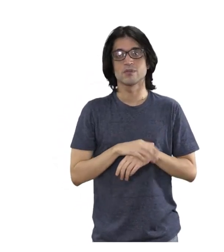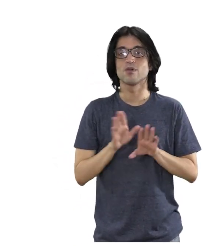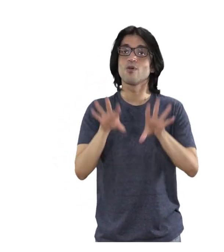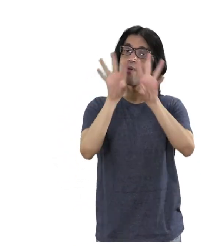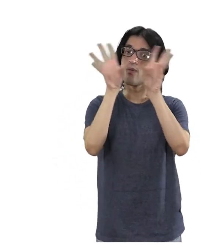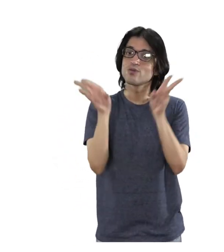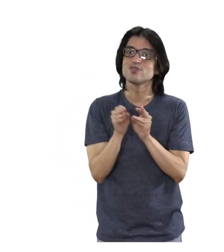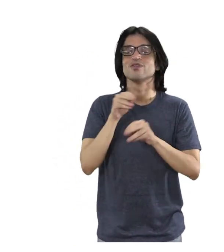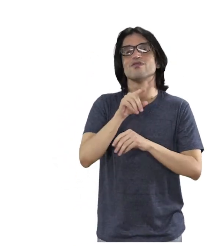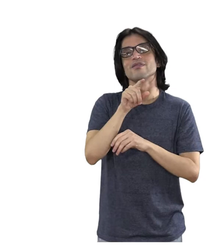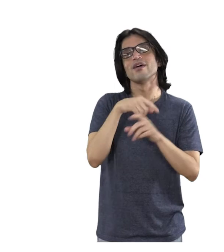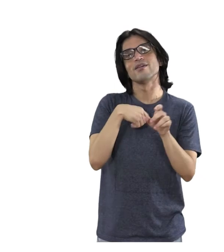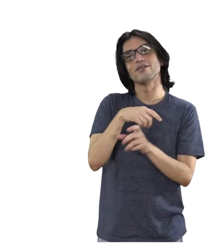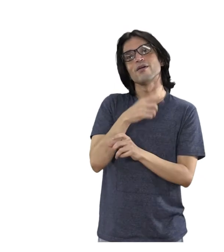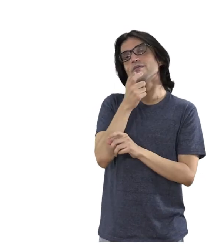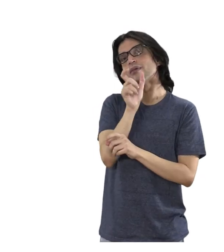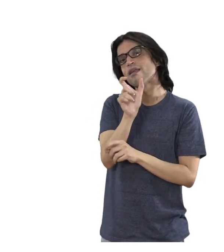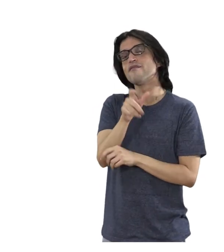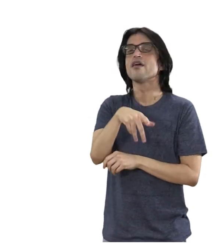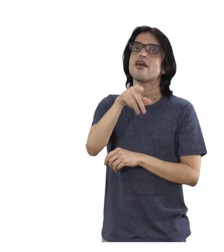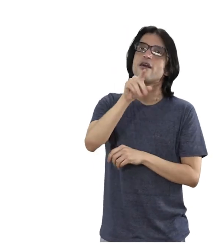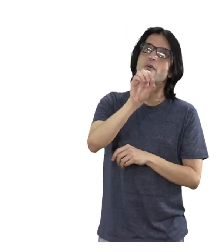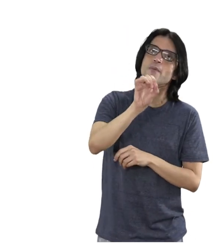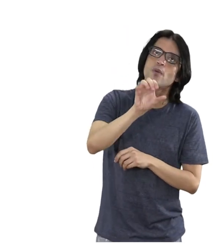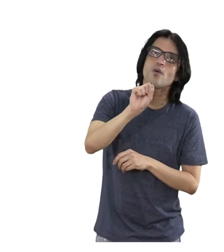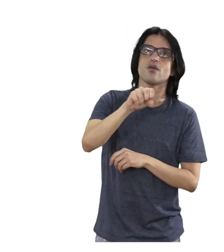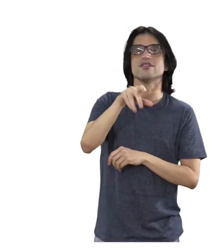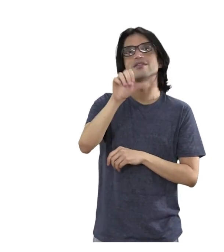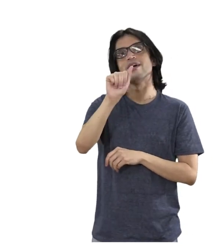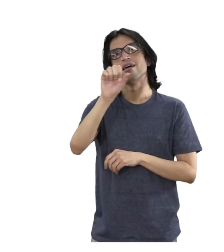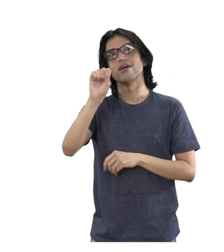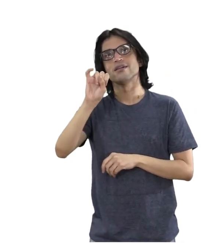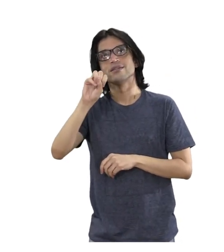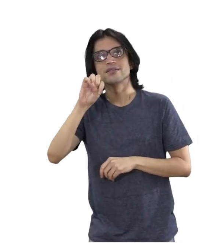elas, portanto, logo, por isso, pois e assim.